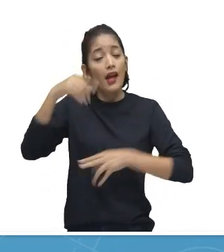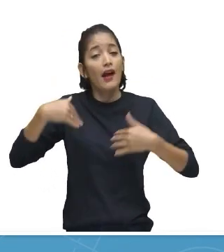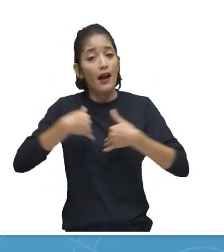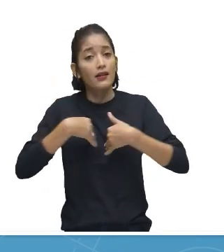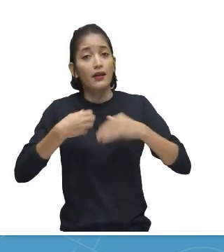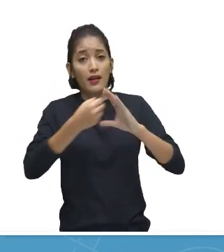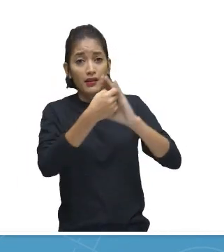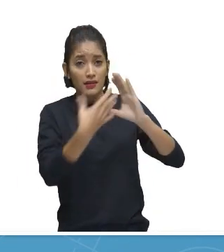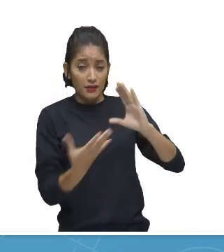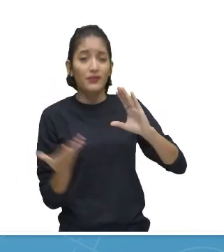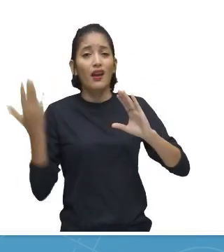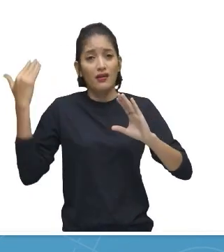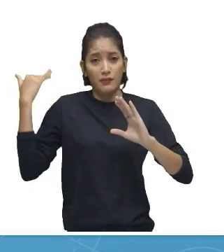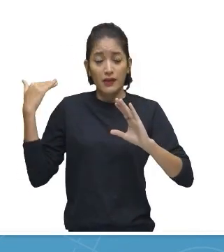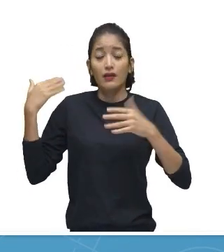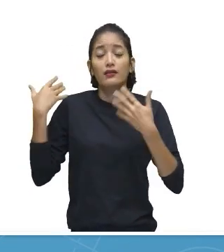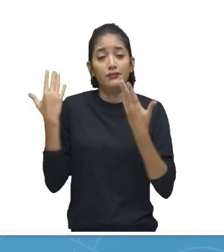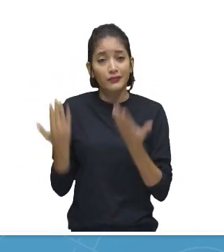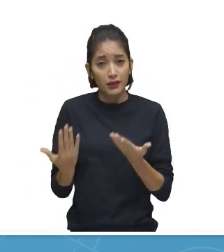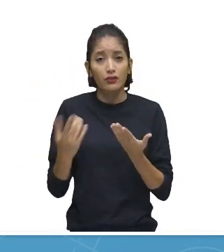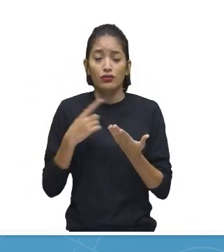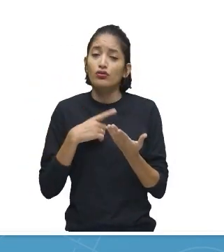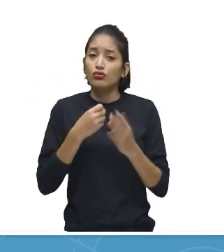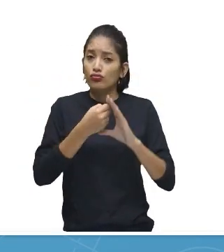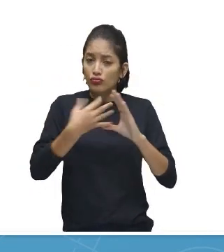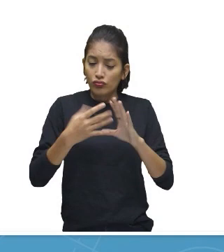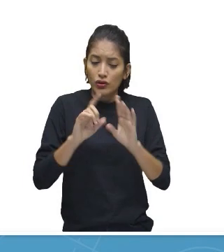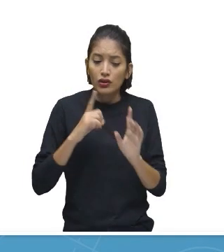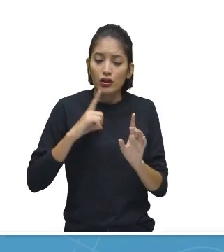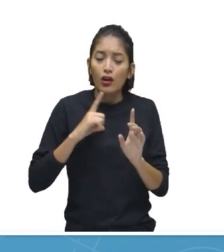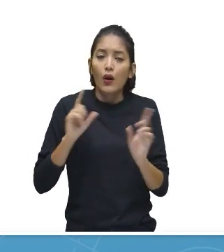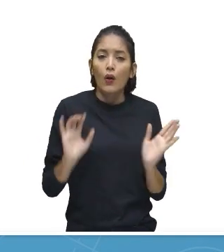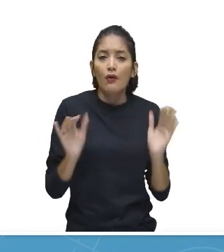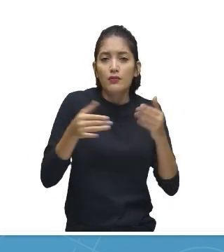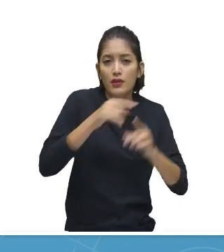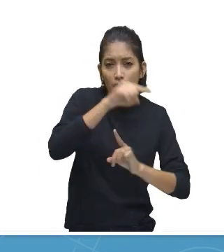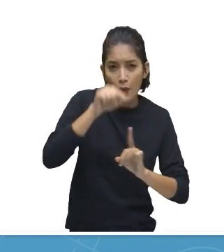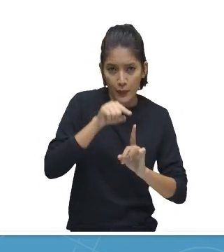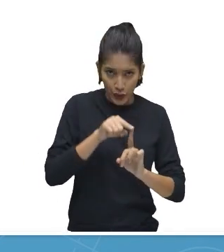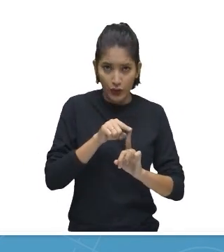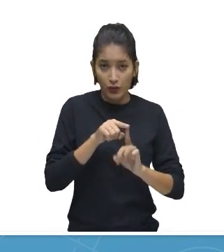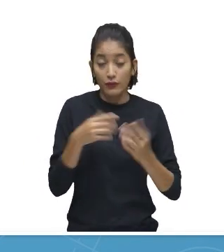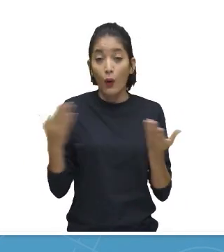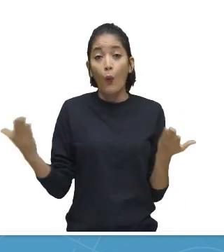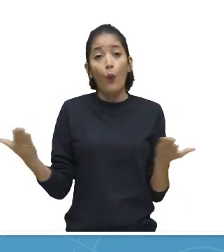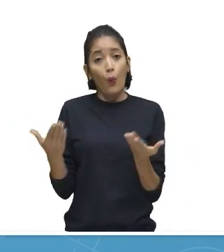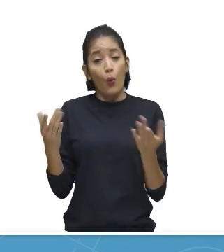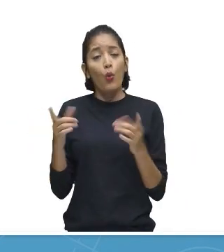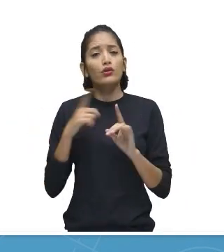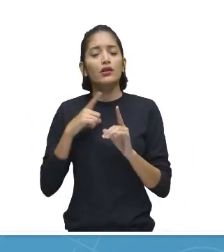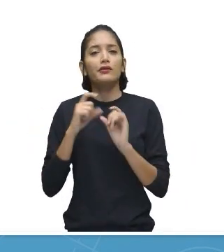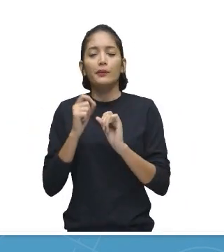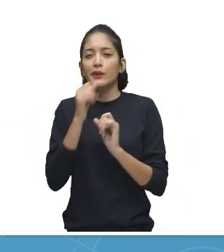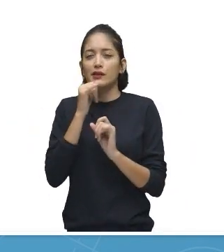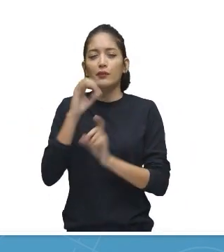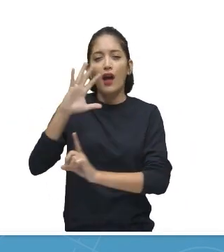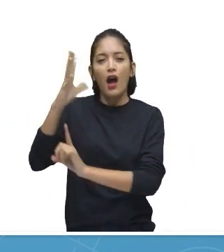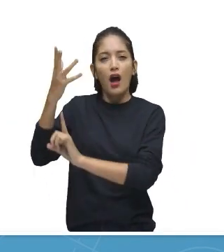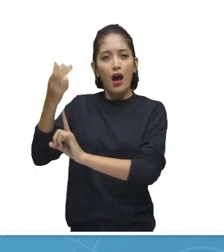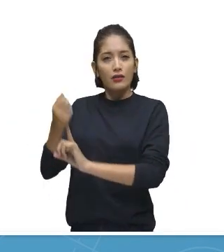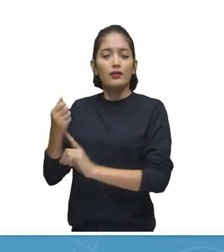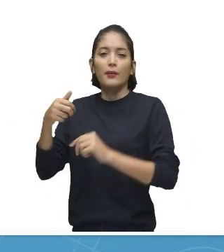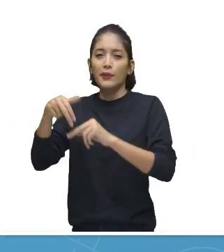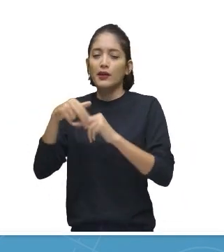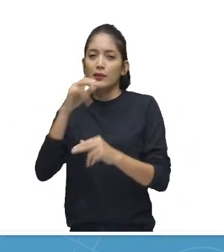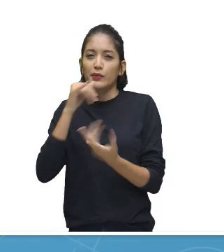característicos da época. Então, ele tinha esse caráter funcional. E hoje a gente tem isso como produção artística por conta da